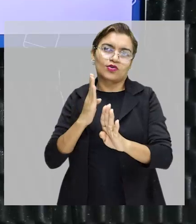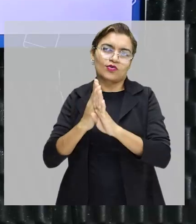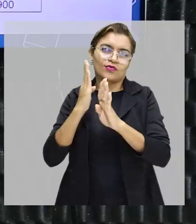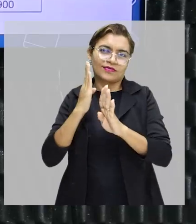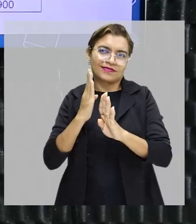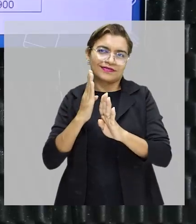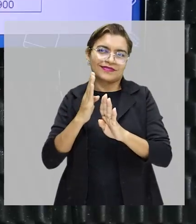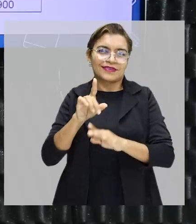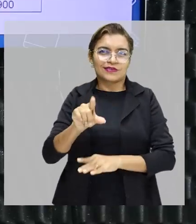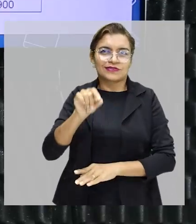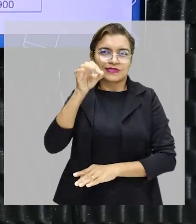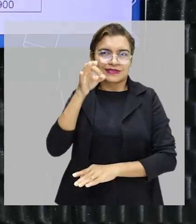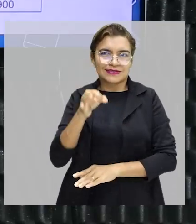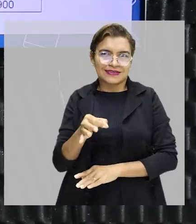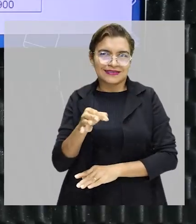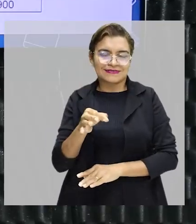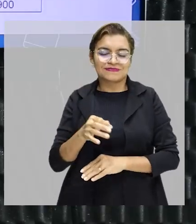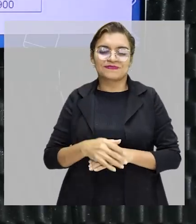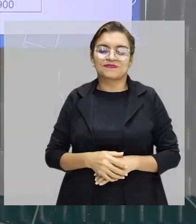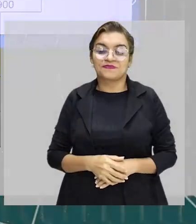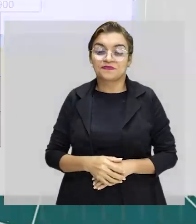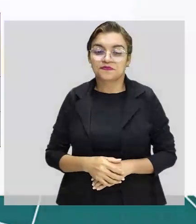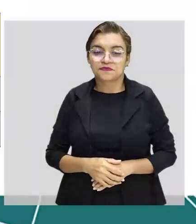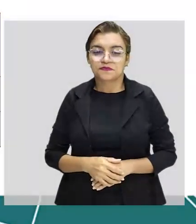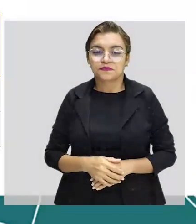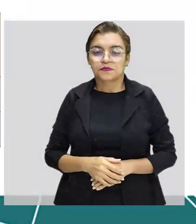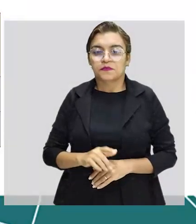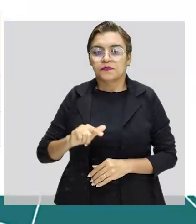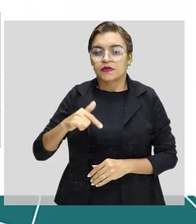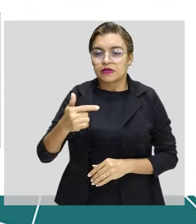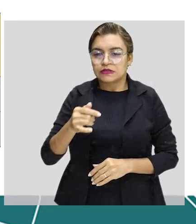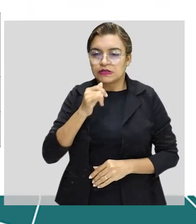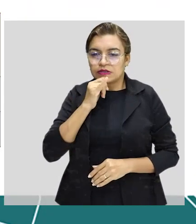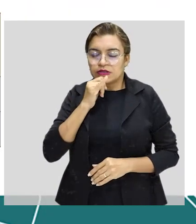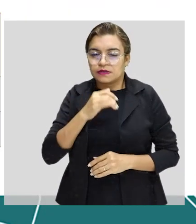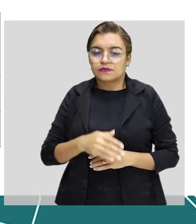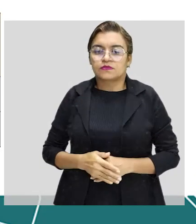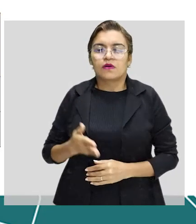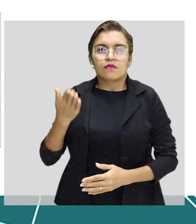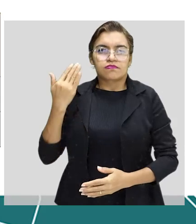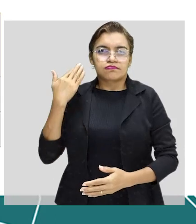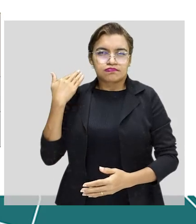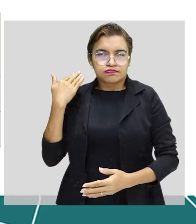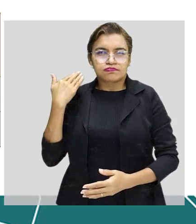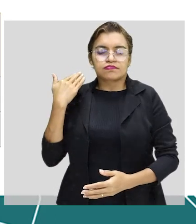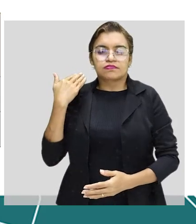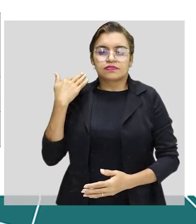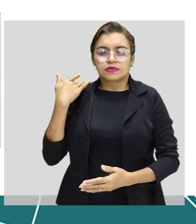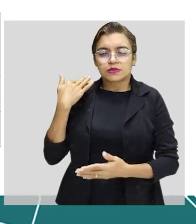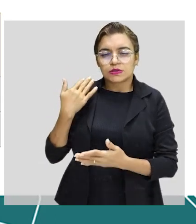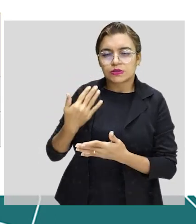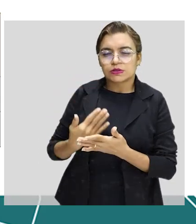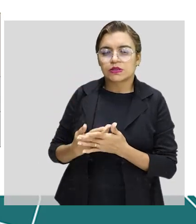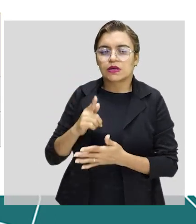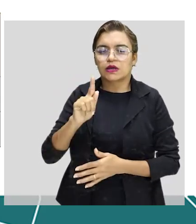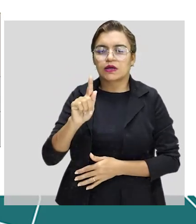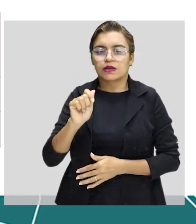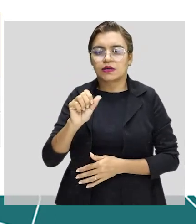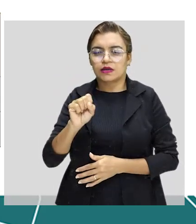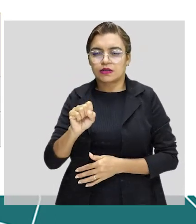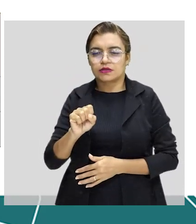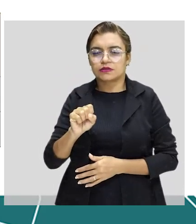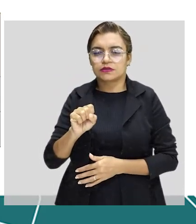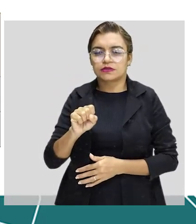correta. Próxima. Nos últimos anos, o gás natural, né, conhecido como GNV,